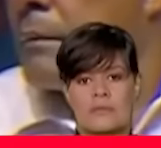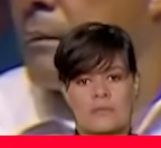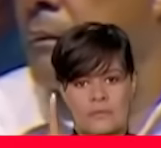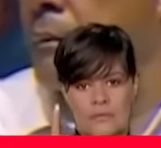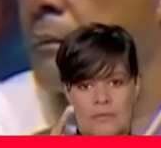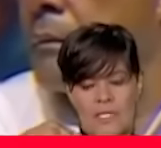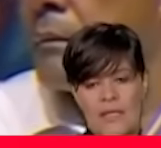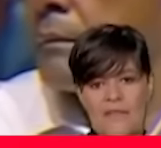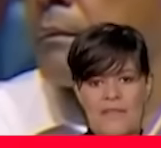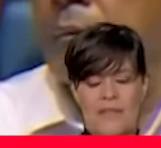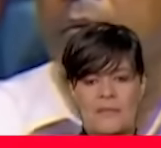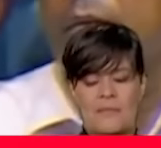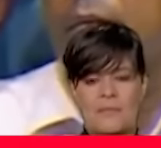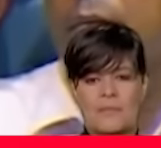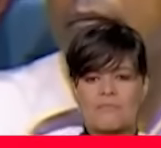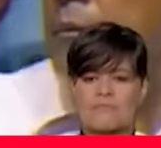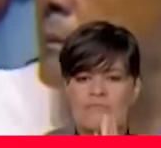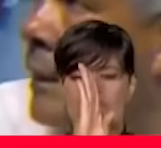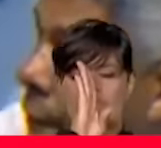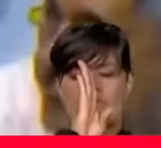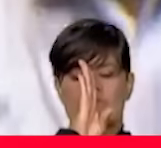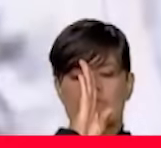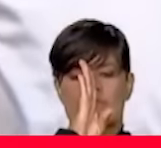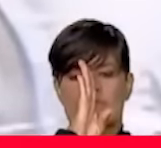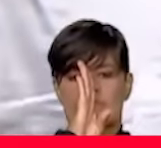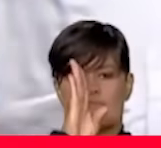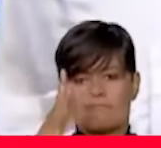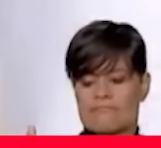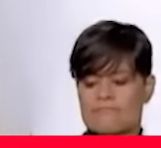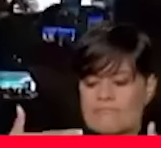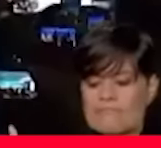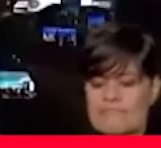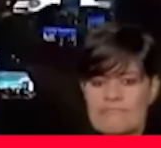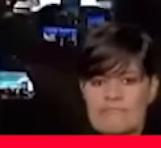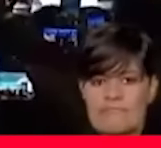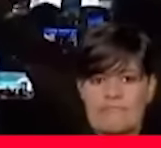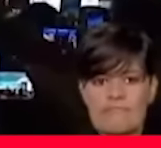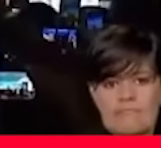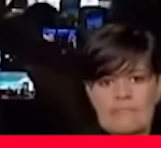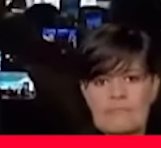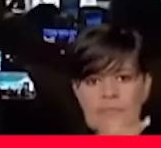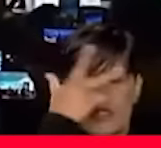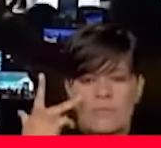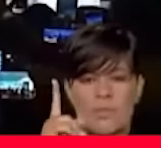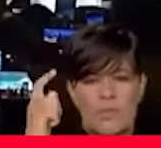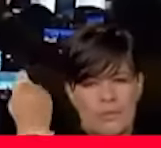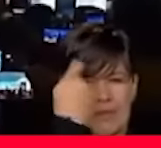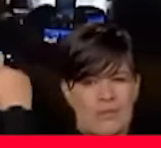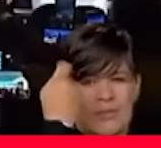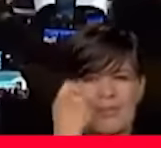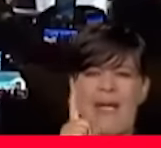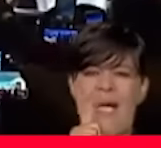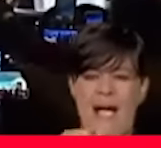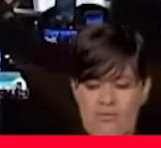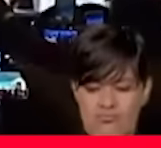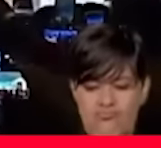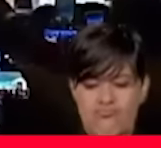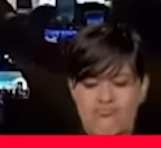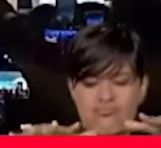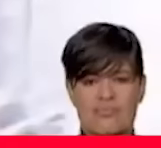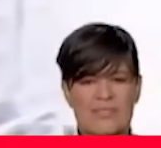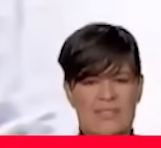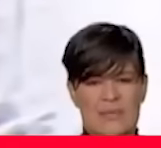silêncio em solidariedade às pessoas que perderam familiares nas enchentes do Rio Grande do Sul. Em segundo